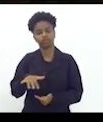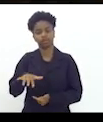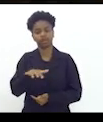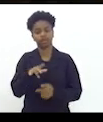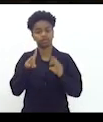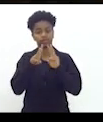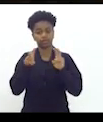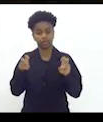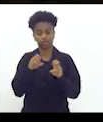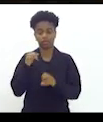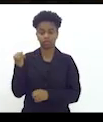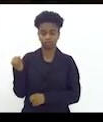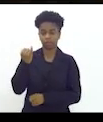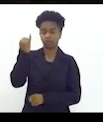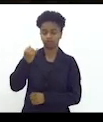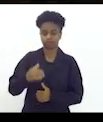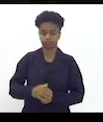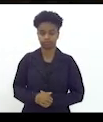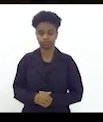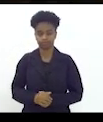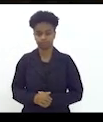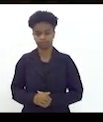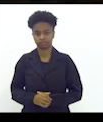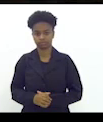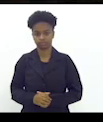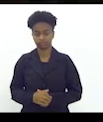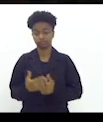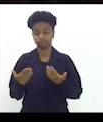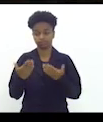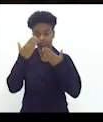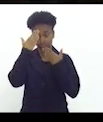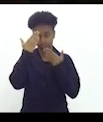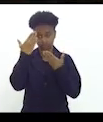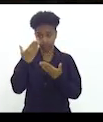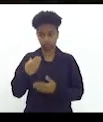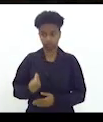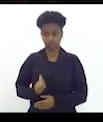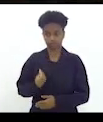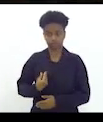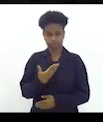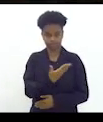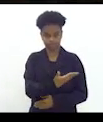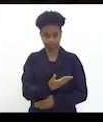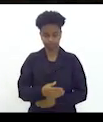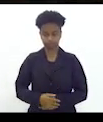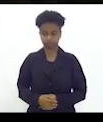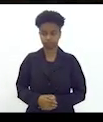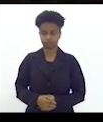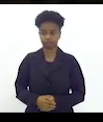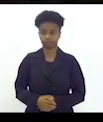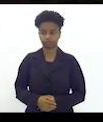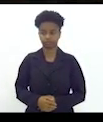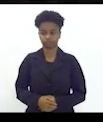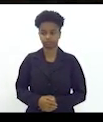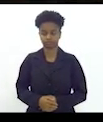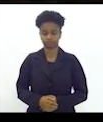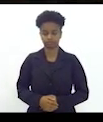em termos absolutamente relevantes. Então, agradecendo a presença de Vossa Excelência.